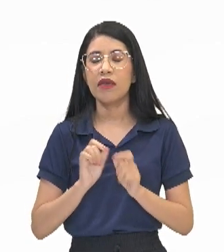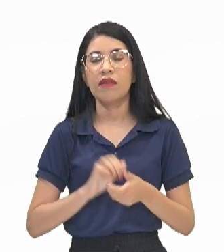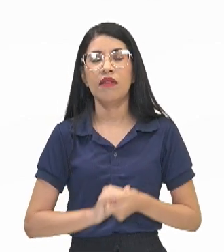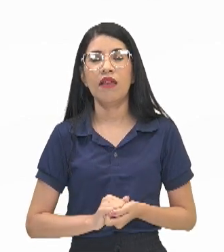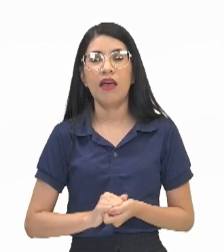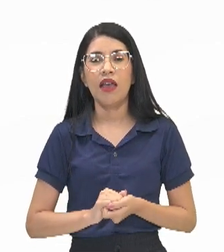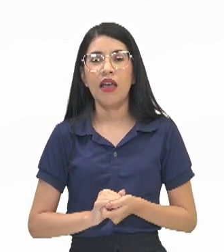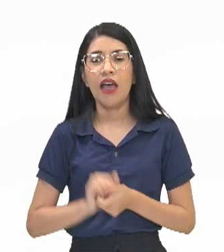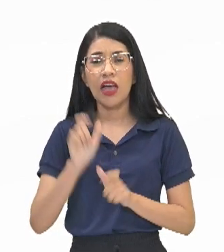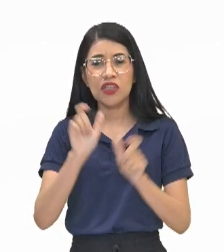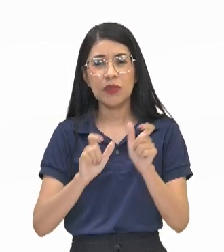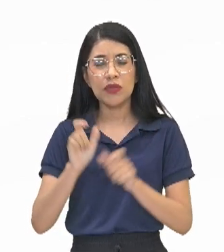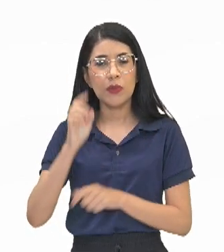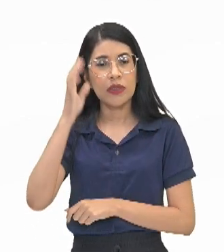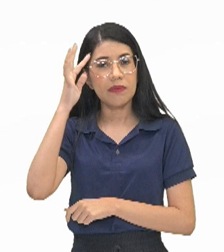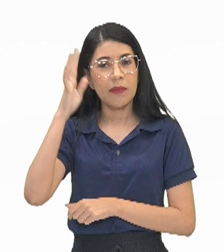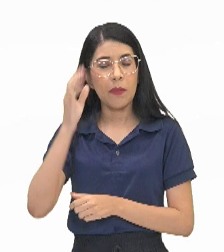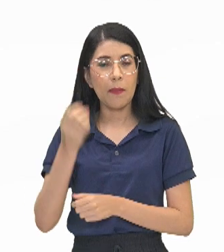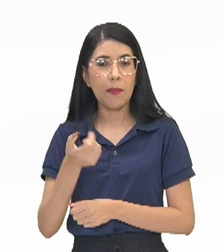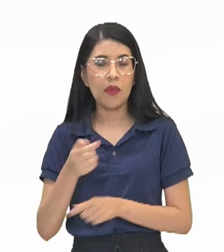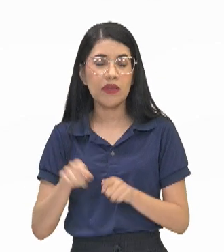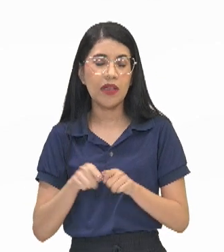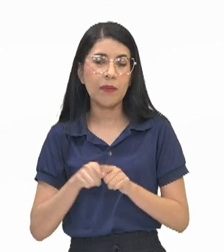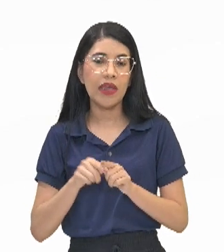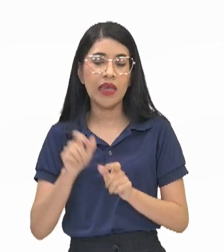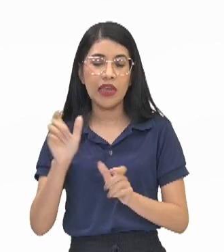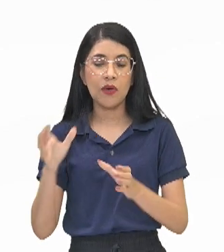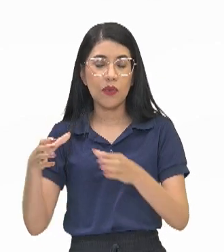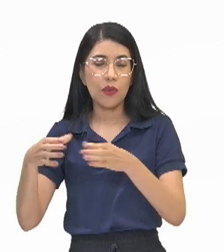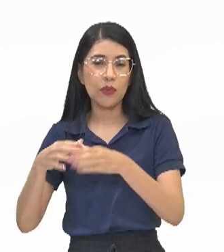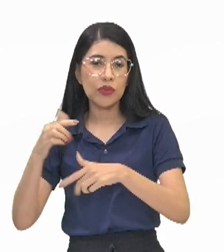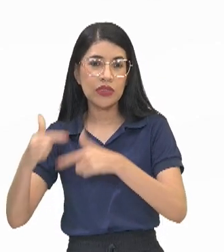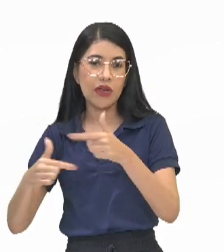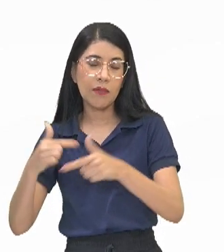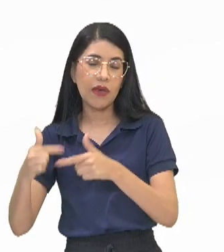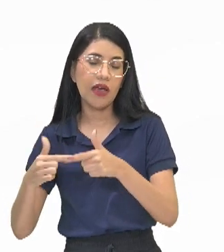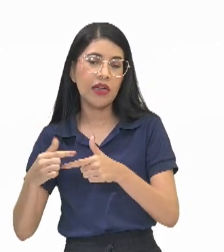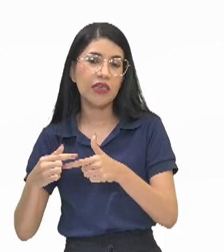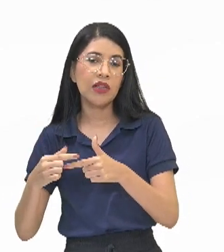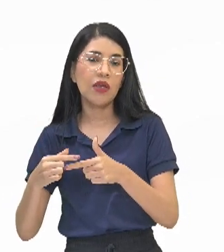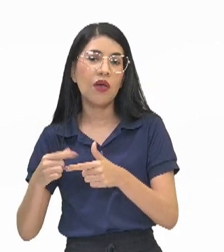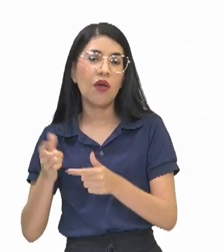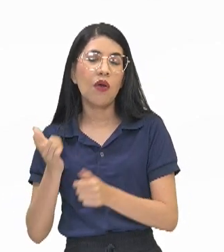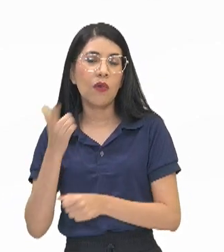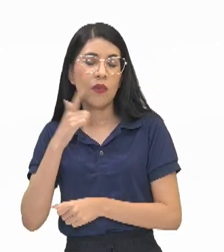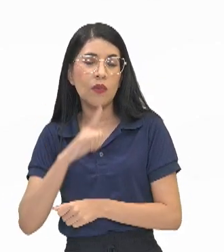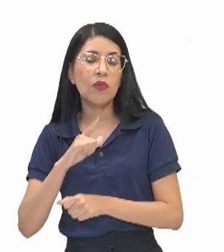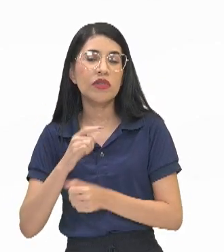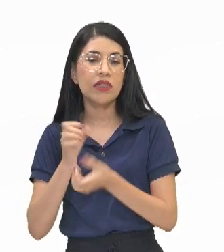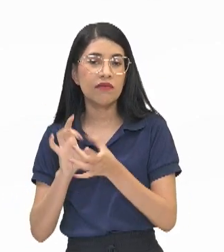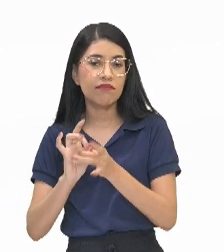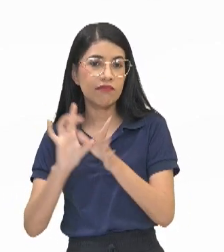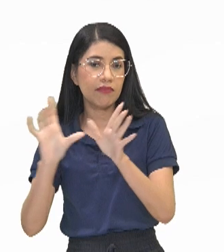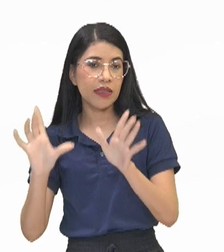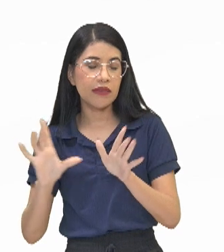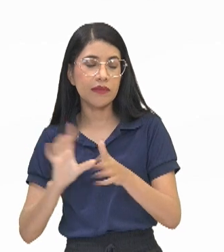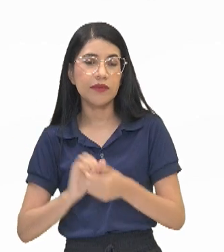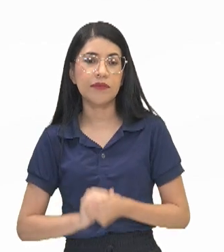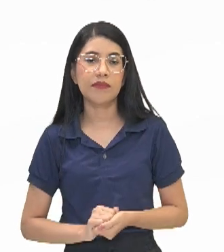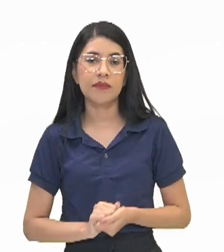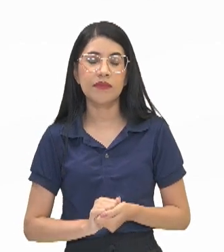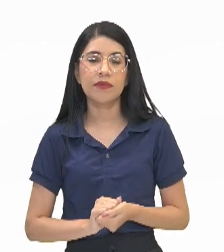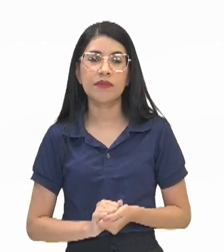mentes e impedir que a classe trabalhadora, né, consiga ser livre, consiga reagir. Então, é